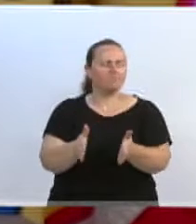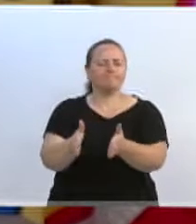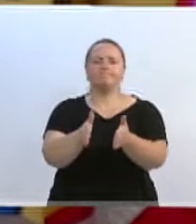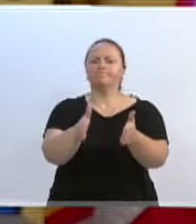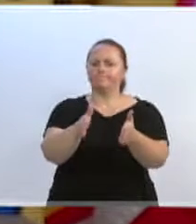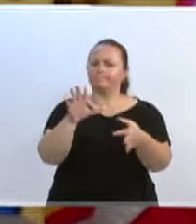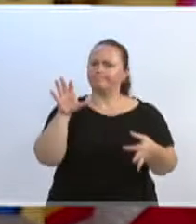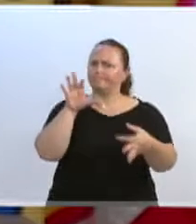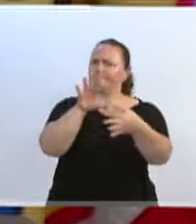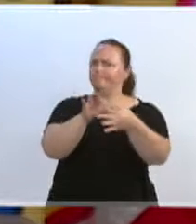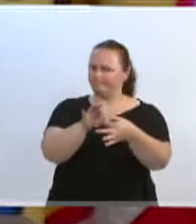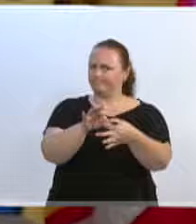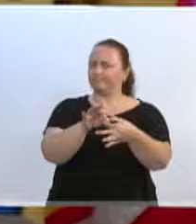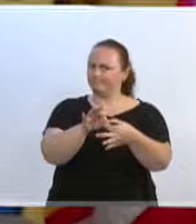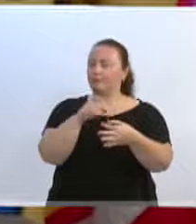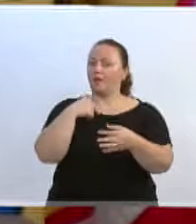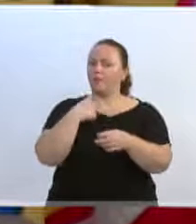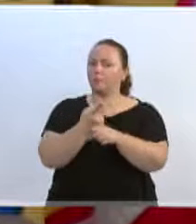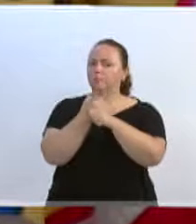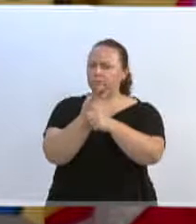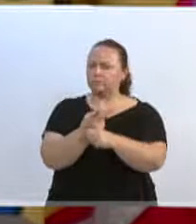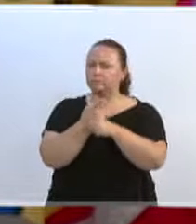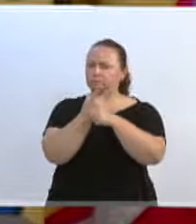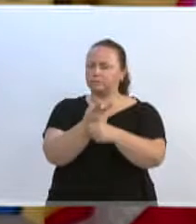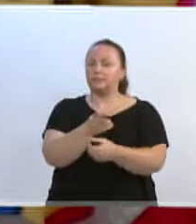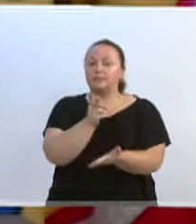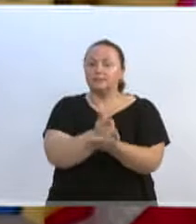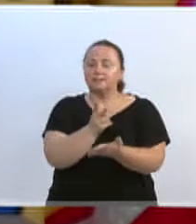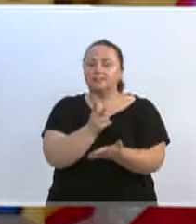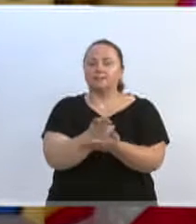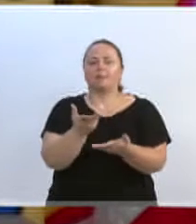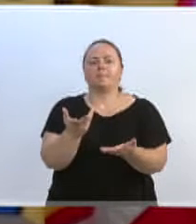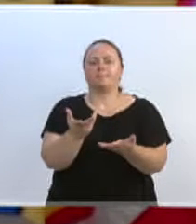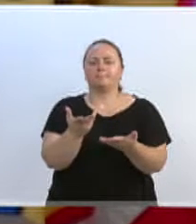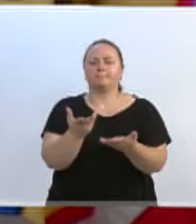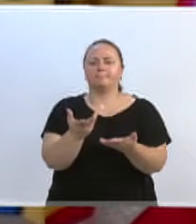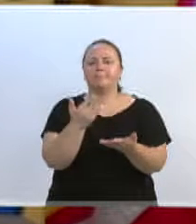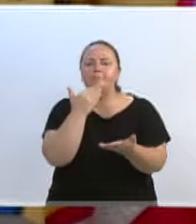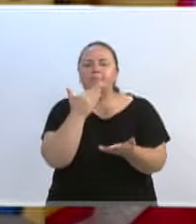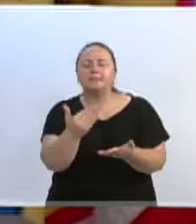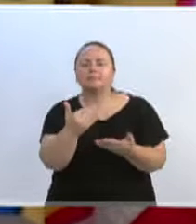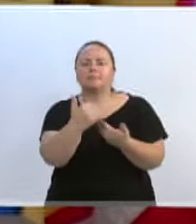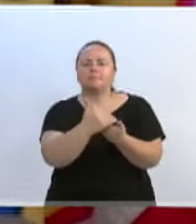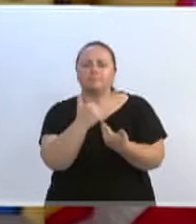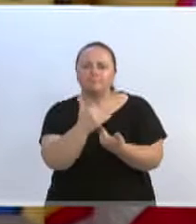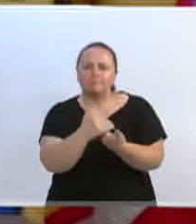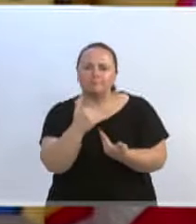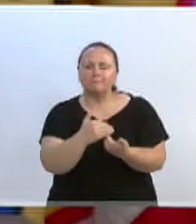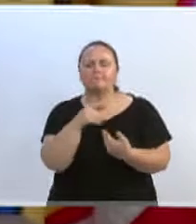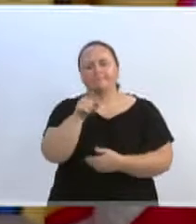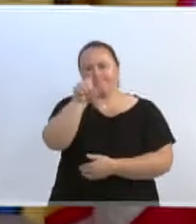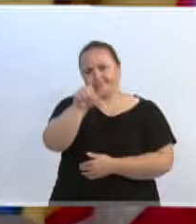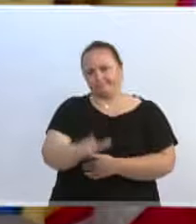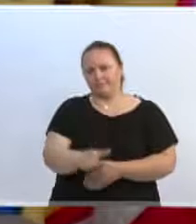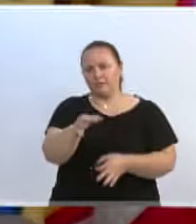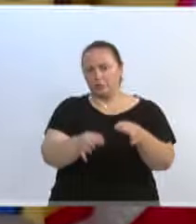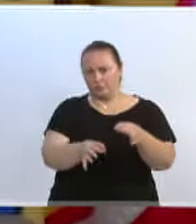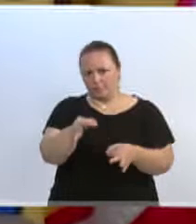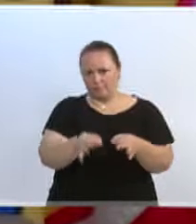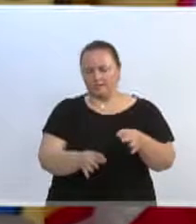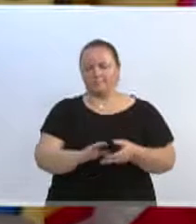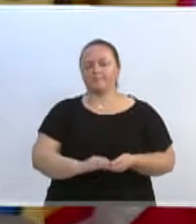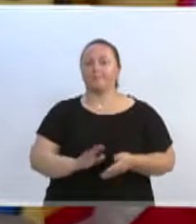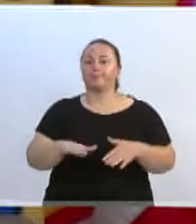seja ligado à defesa do consumidor, eu procuro sempre me aconselhar com o próprio Dr. Jefferson. Estive, então, como repito, na